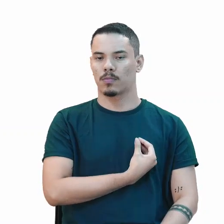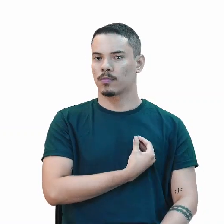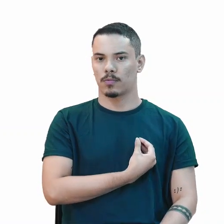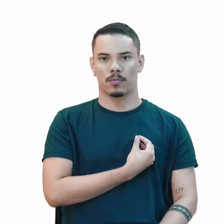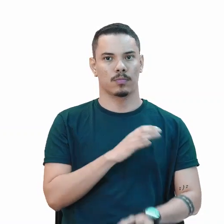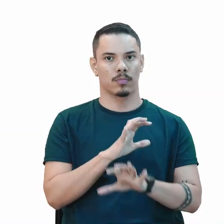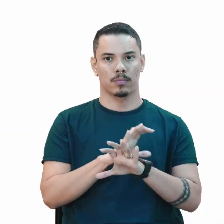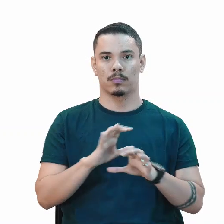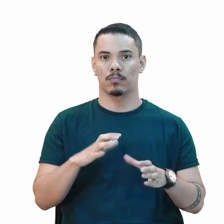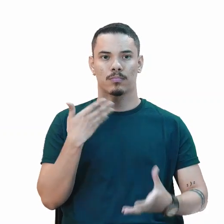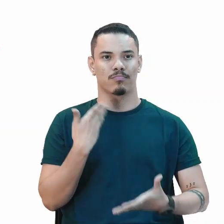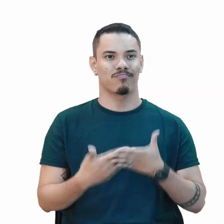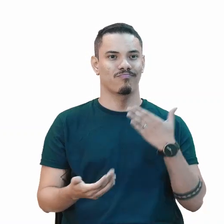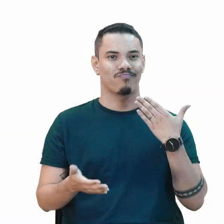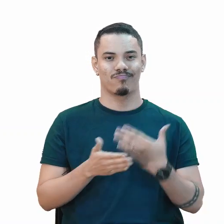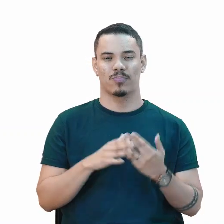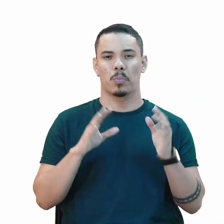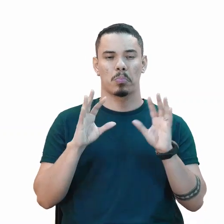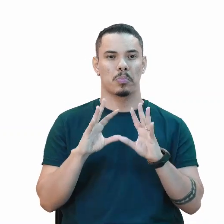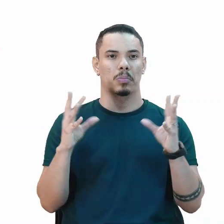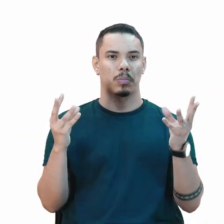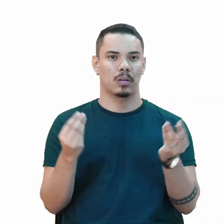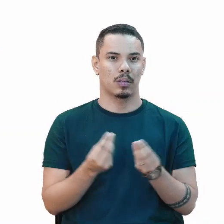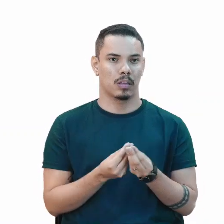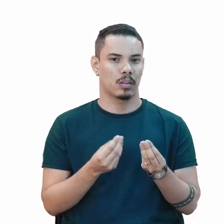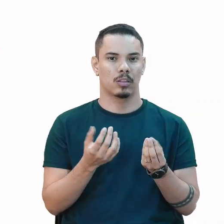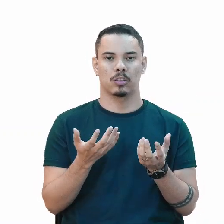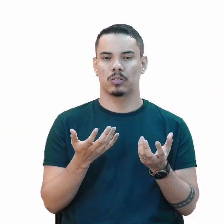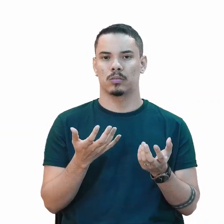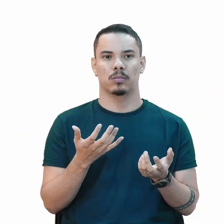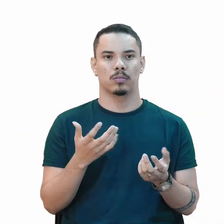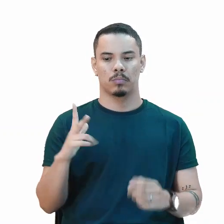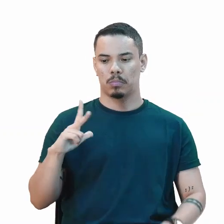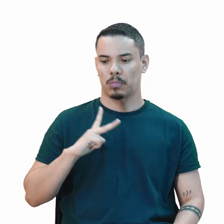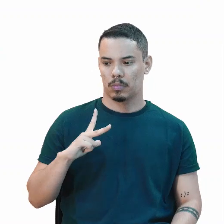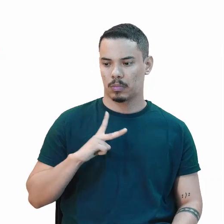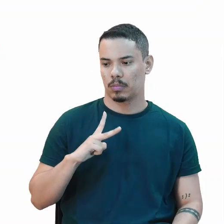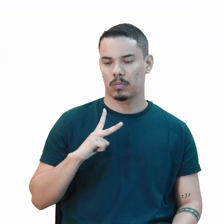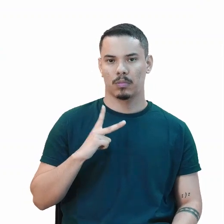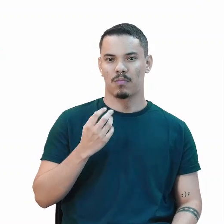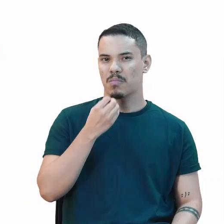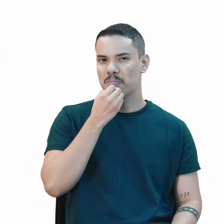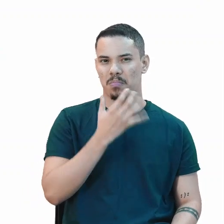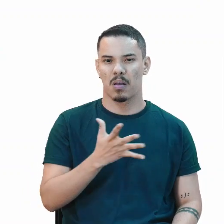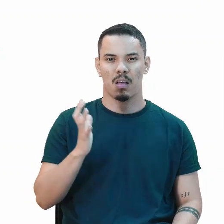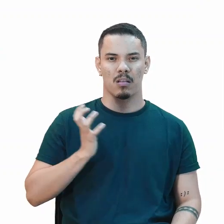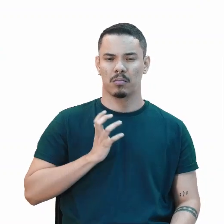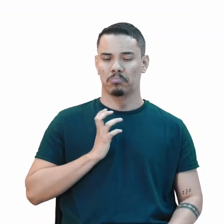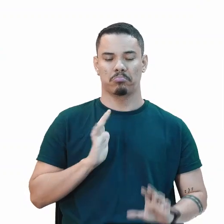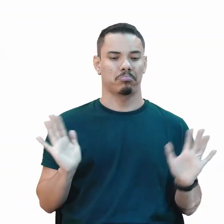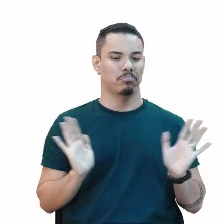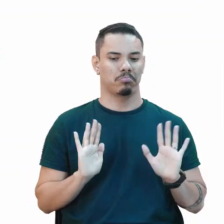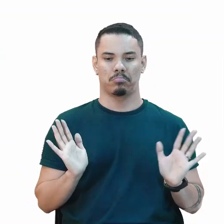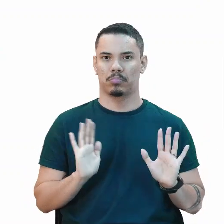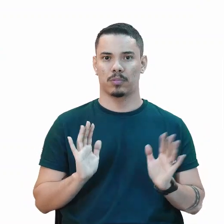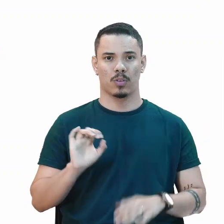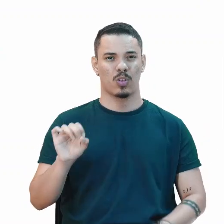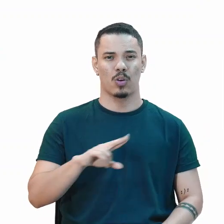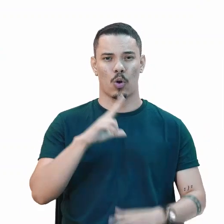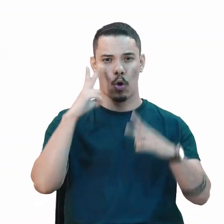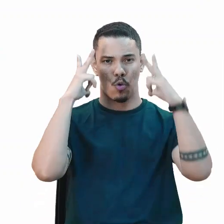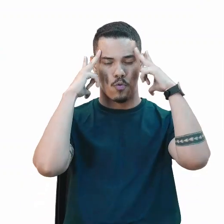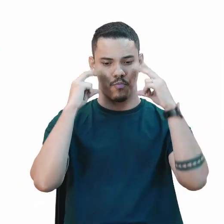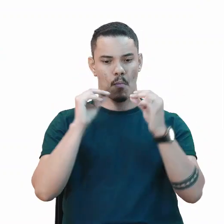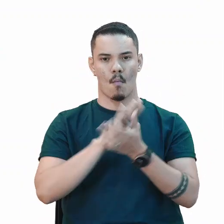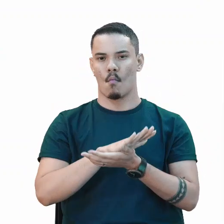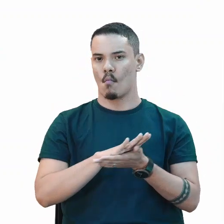sem qualquer propriedade, uma propriedade privada, sem bens, sem luxúrias ou sem conforto.